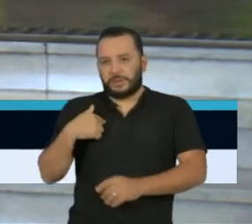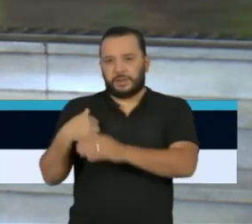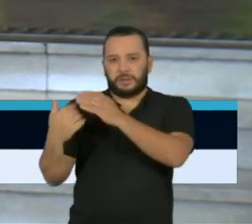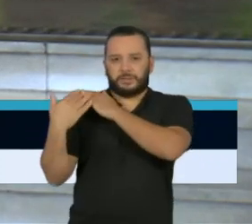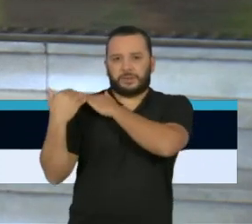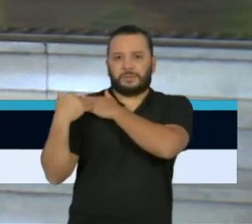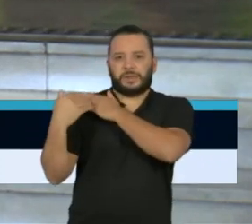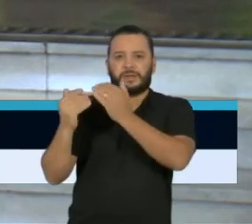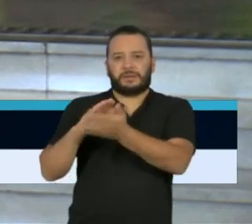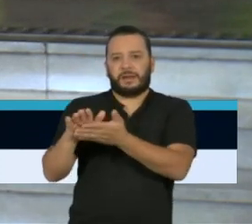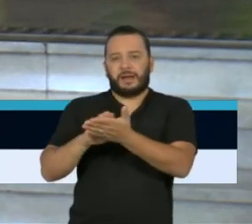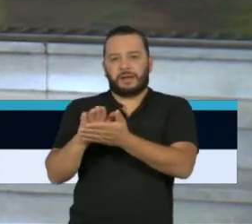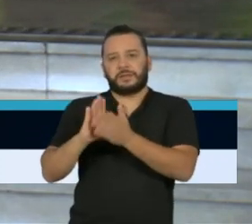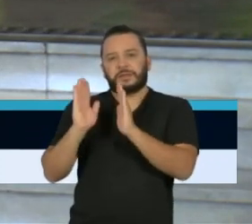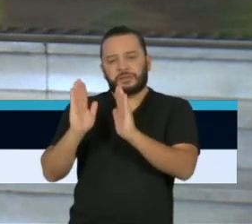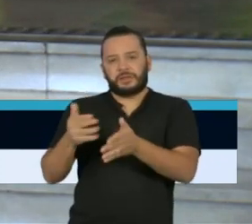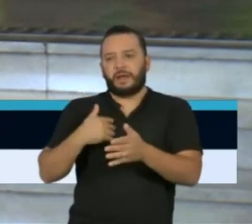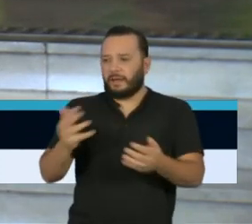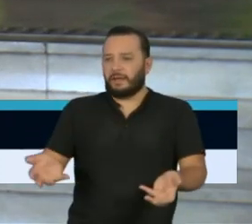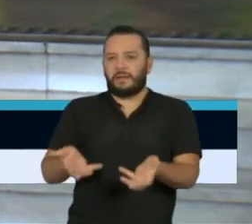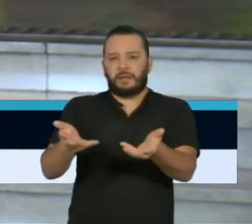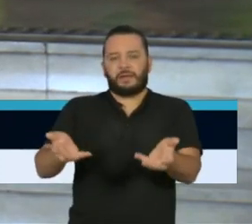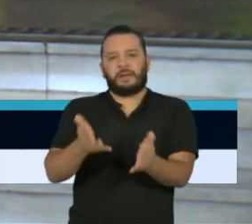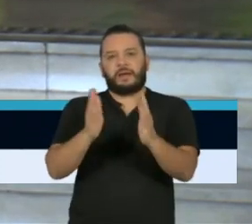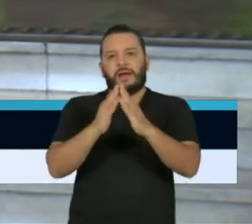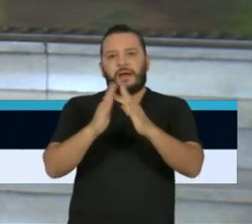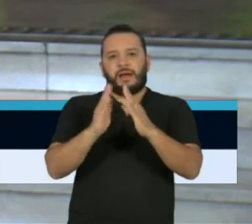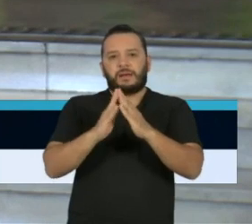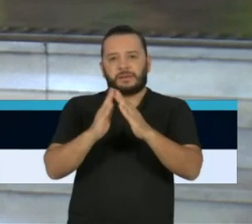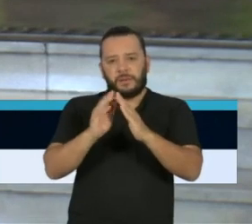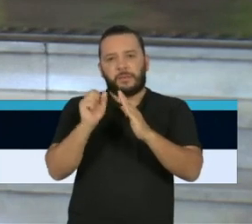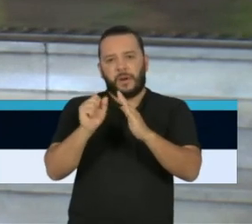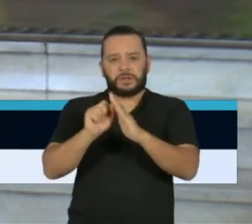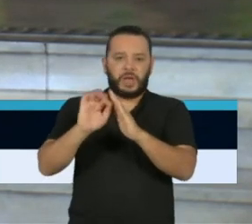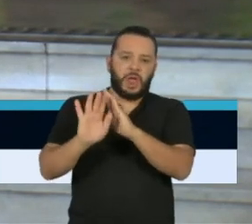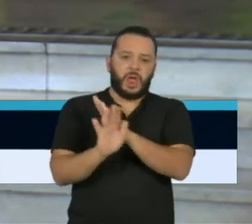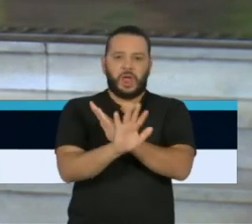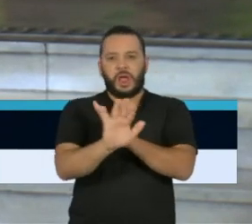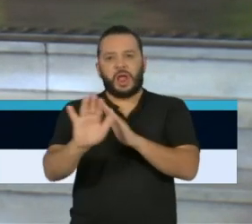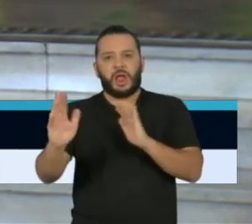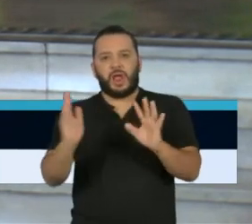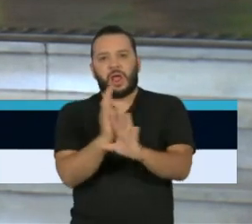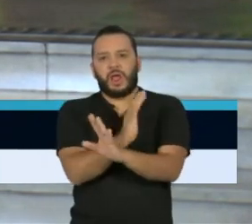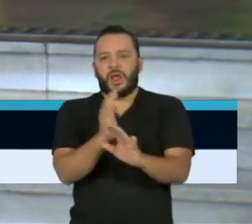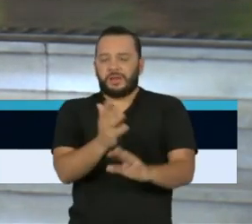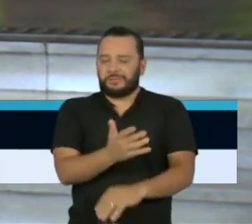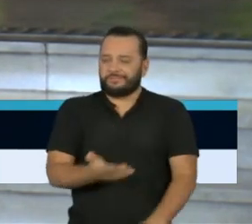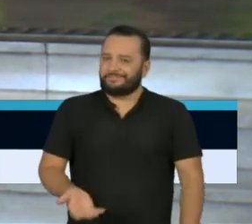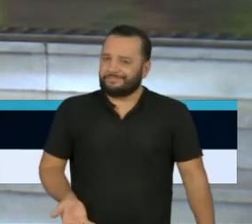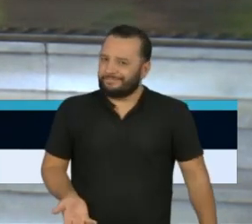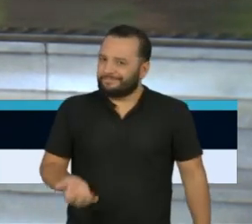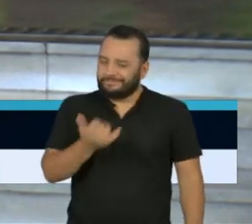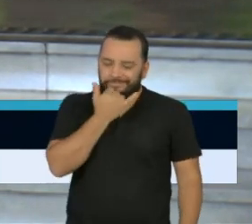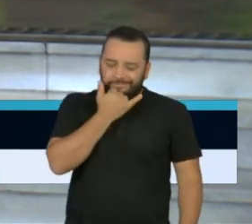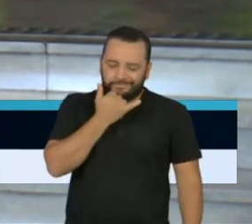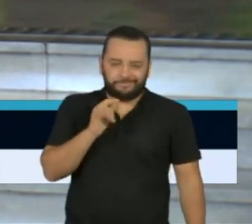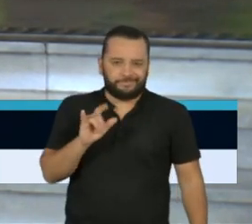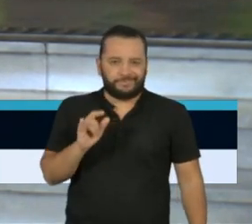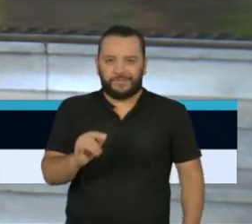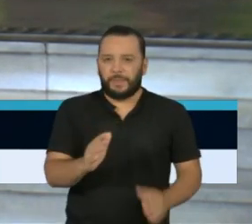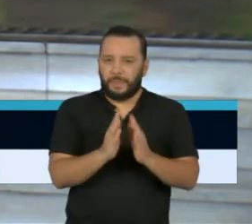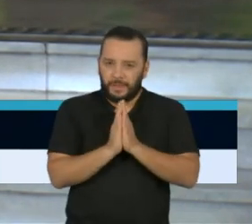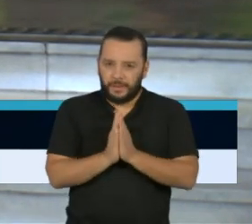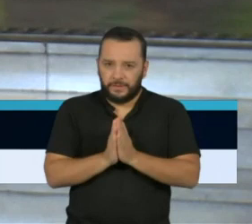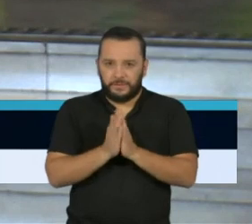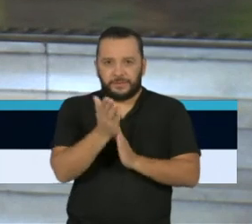irresponsáveis, propondo, estimulando o relaxamento das medidas de isolamento. Então, volto a pedir a você que